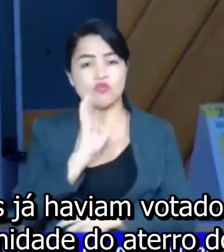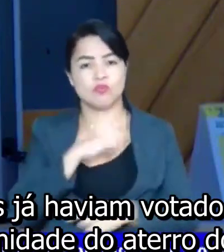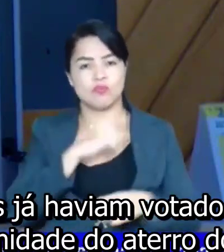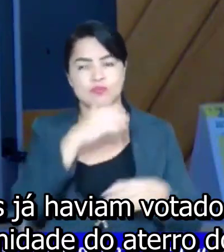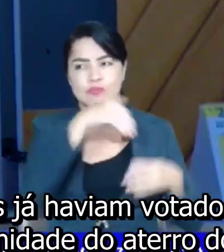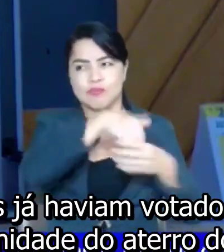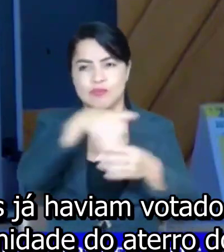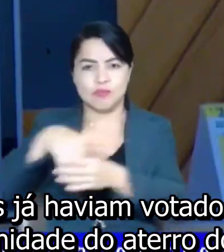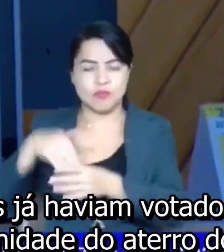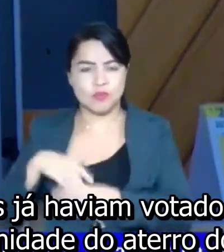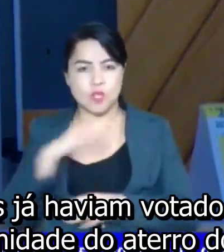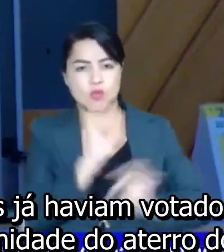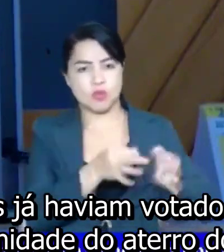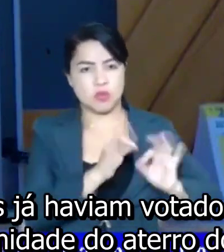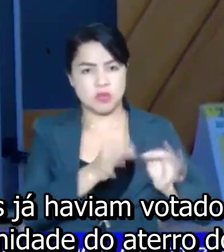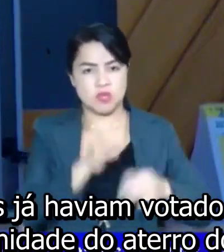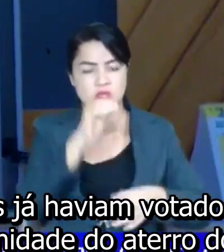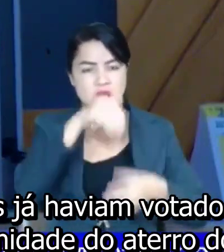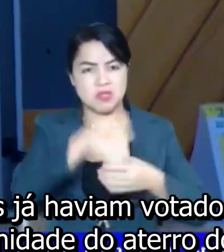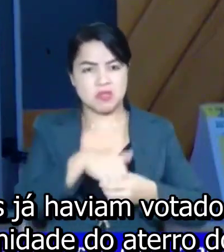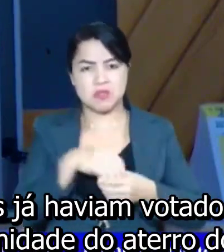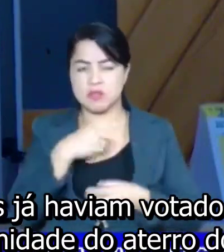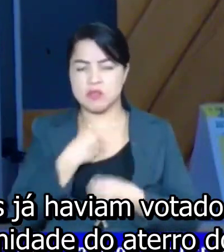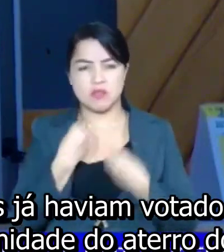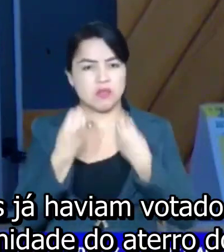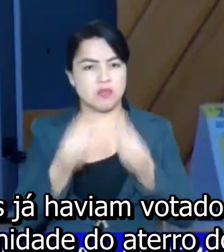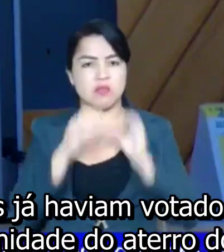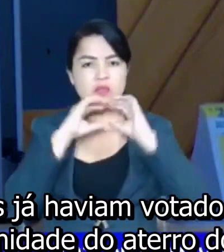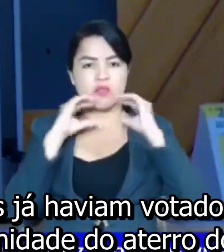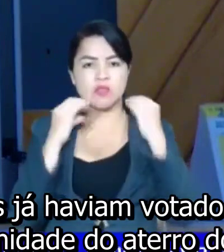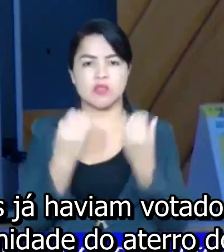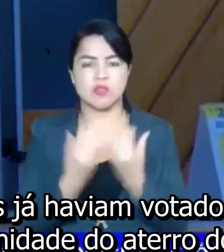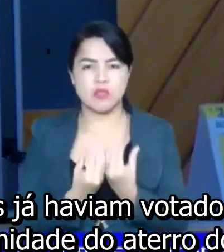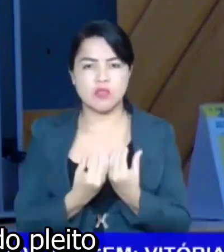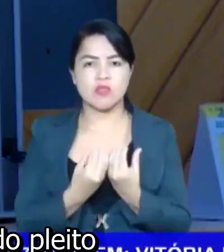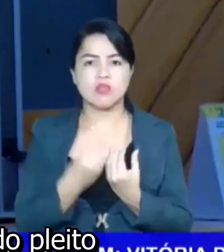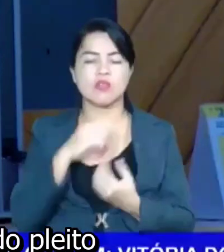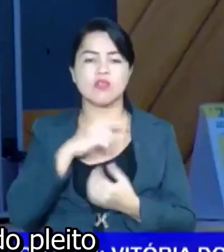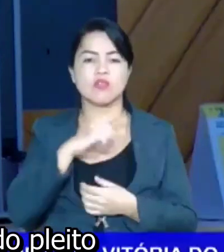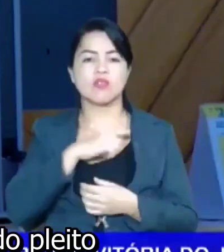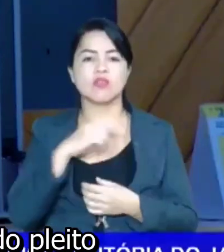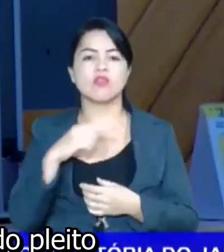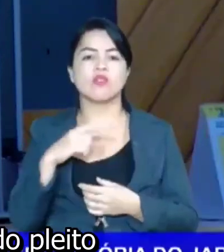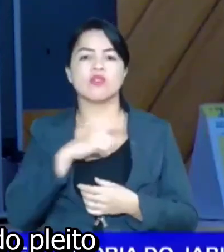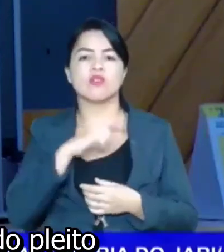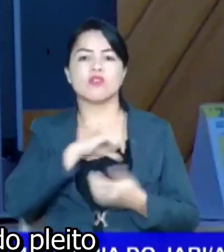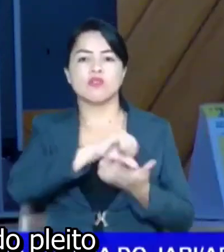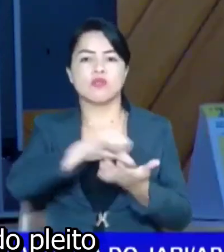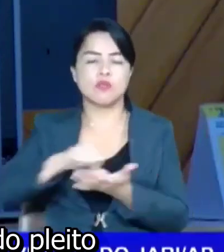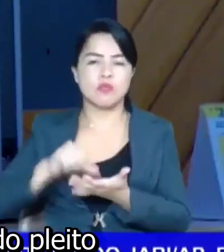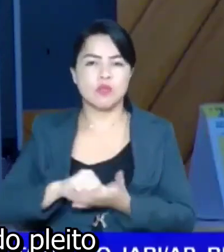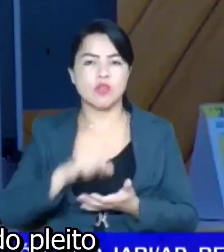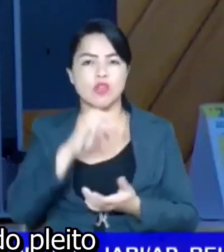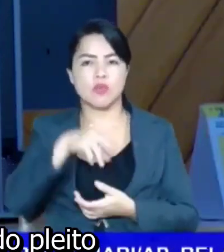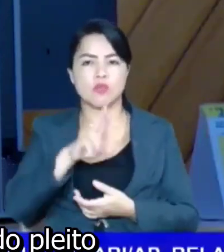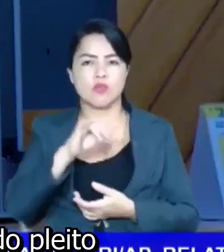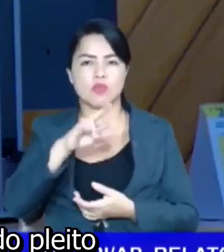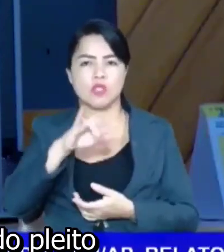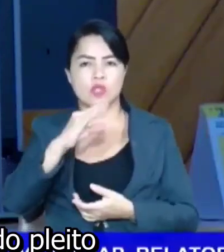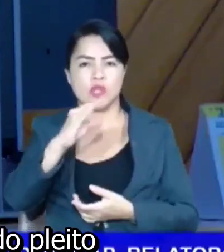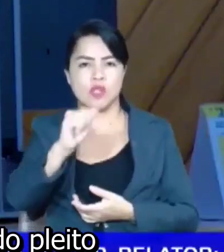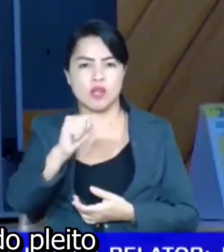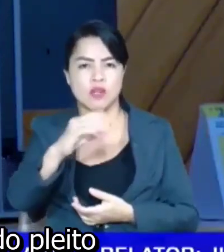não forneceu transporte para a comunidade do aterro do Muriacá para a vitória do Jari após